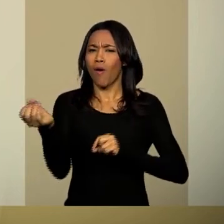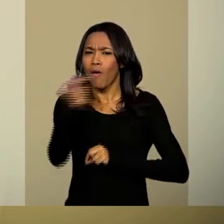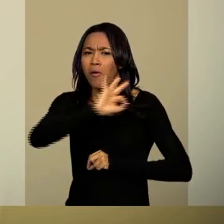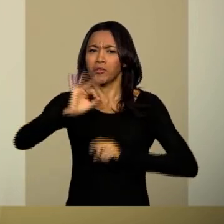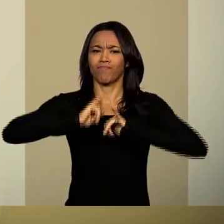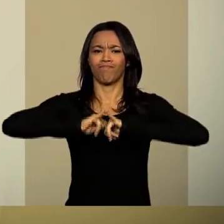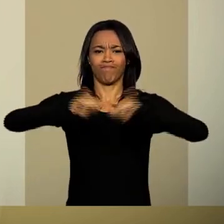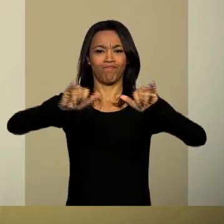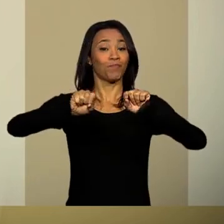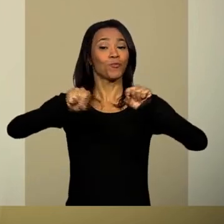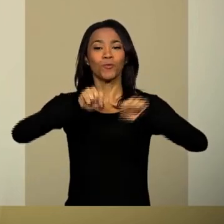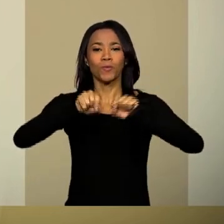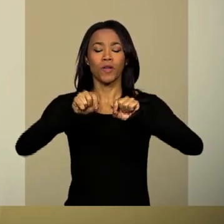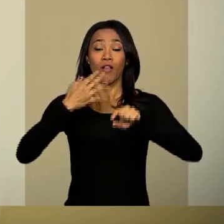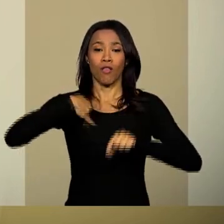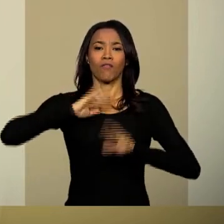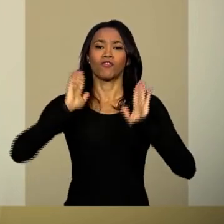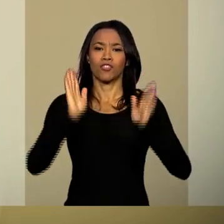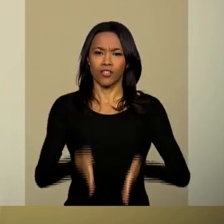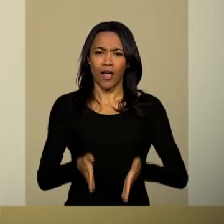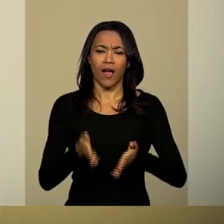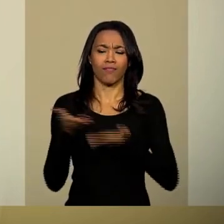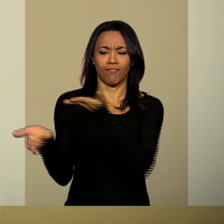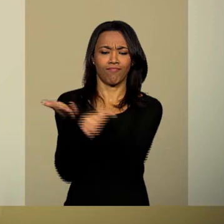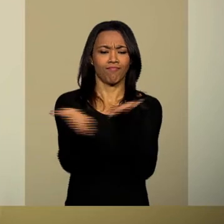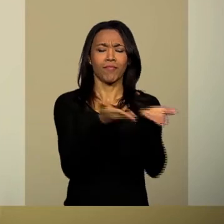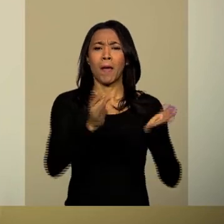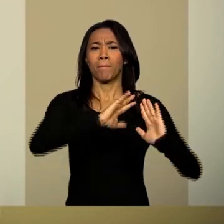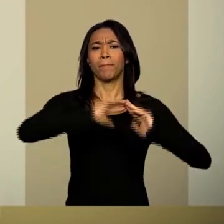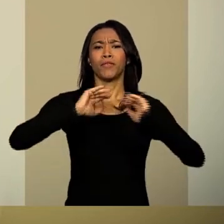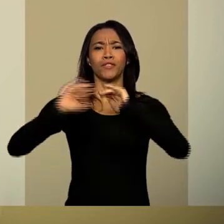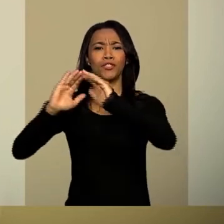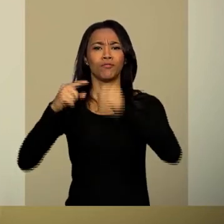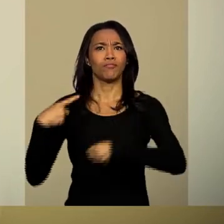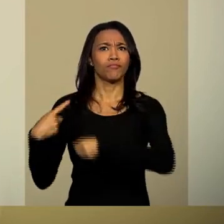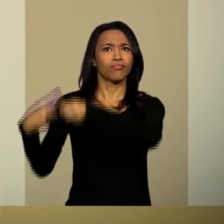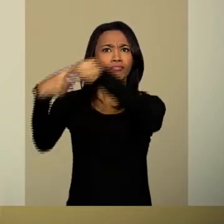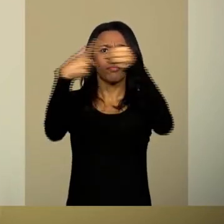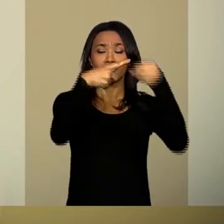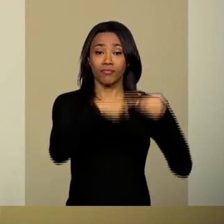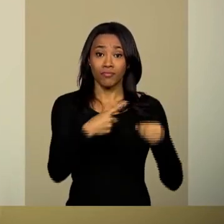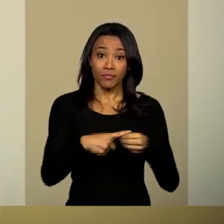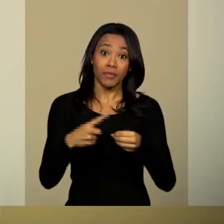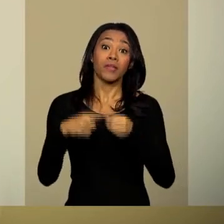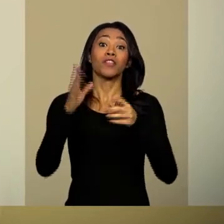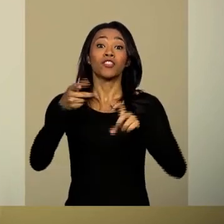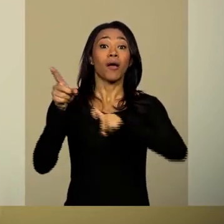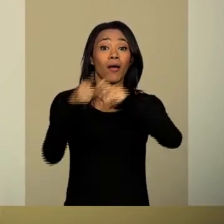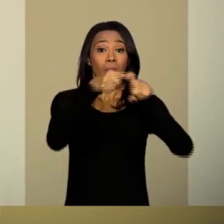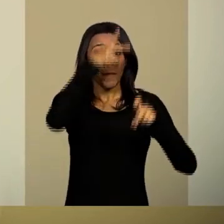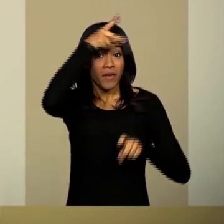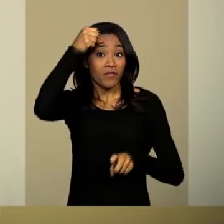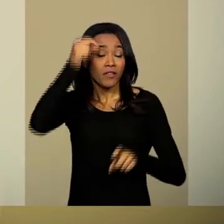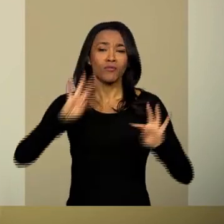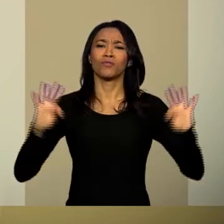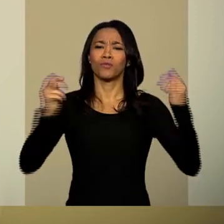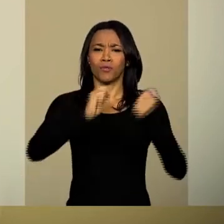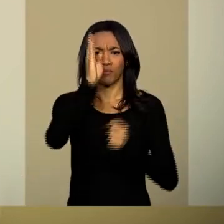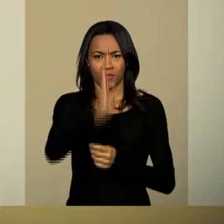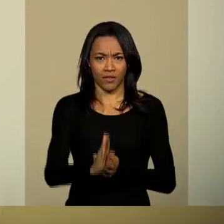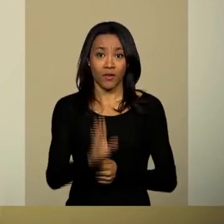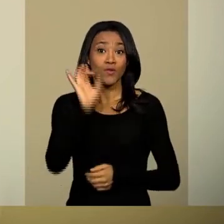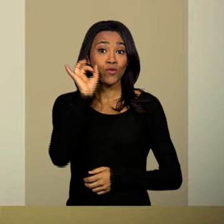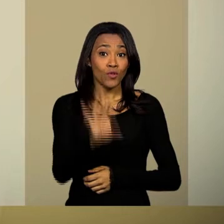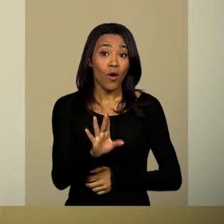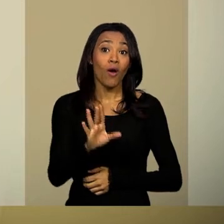Luciano nós já atendemos todos os pedidos de médicos feitos pelos prefeitos de todo o Brasil